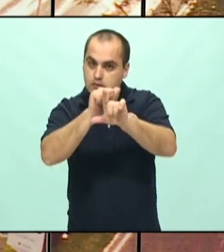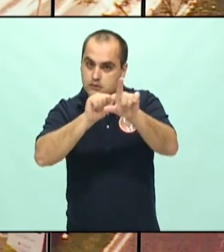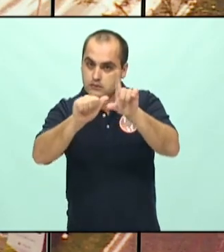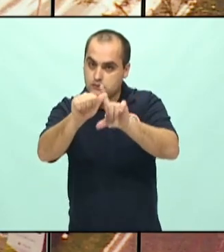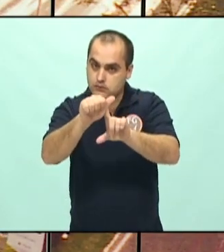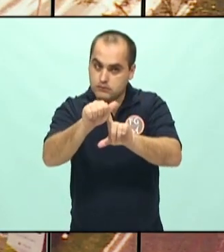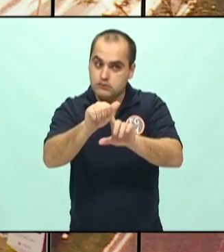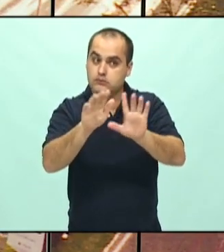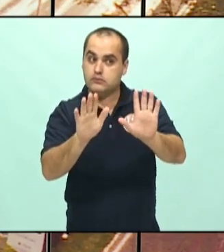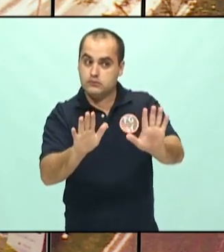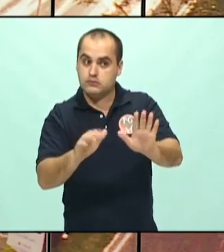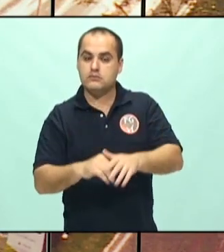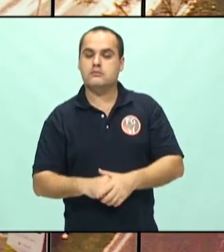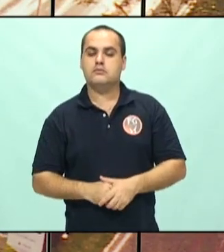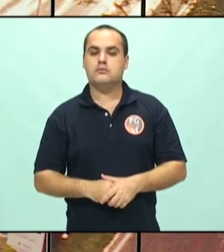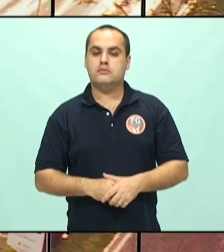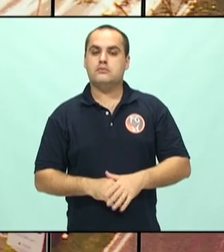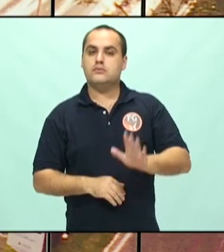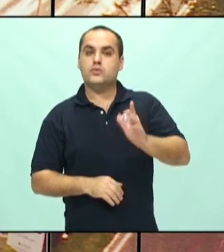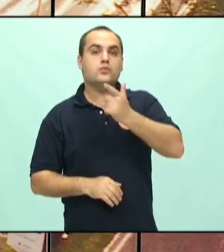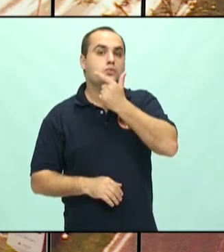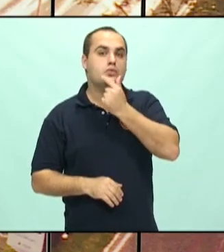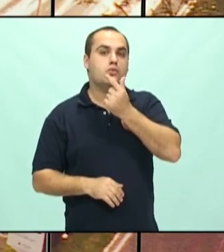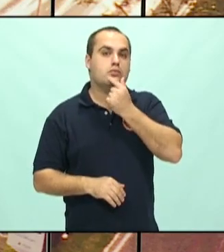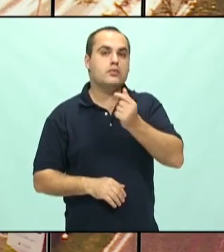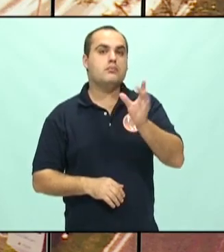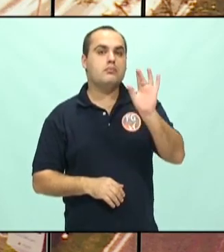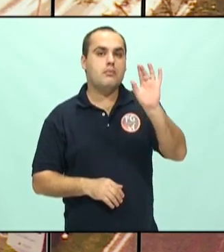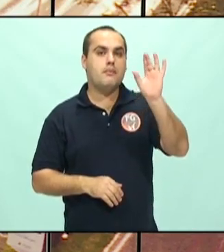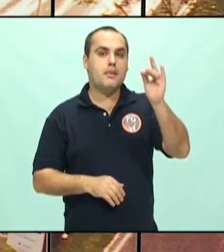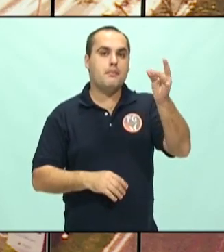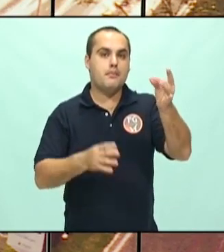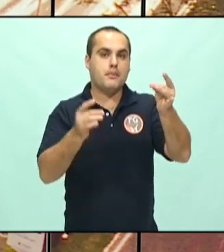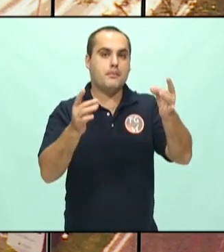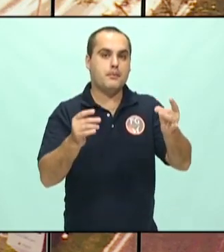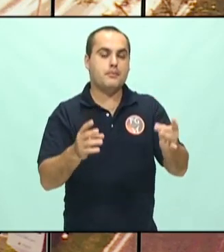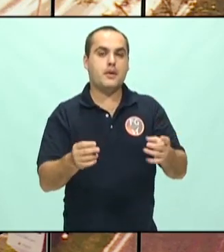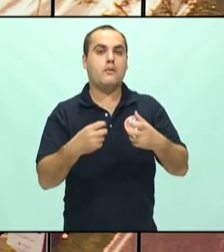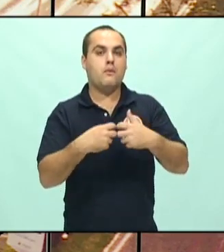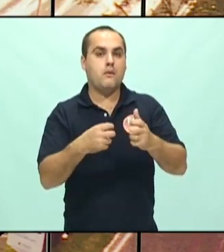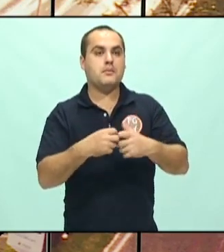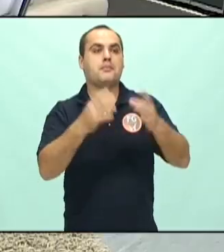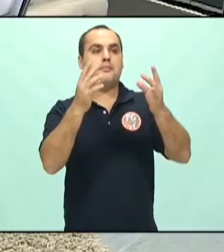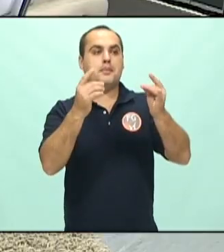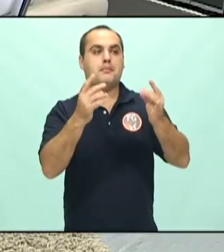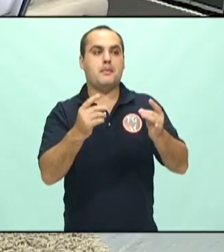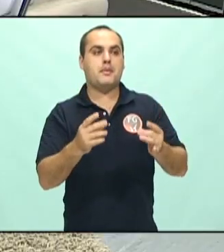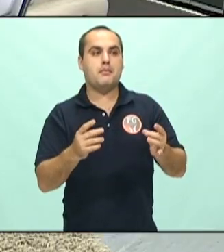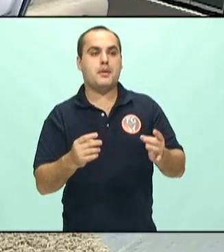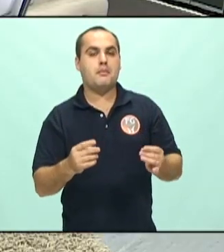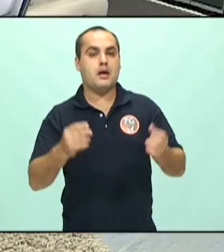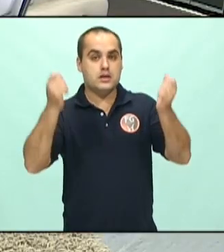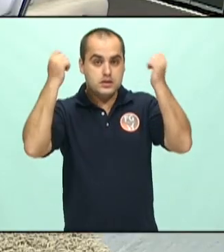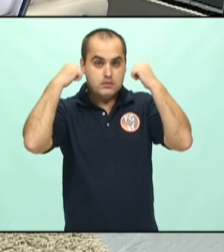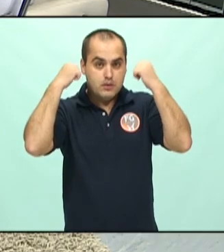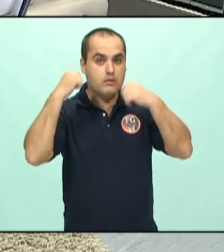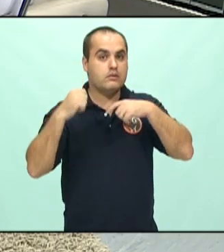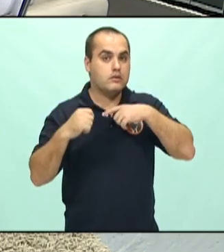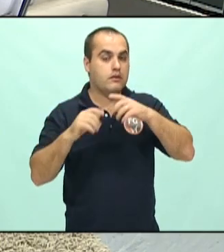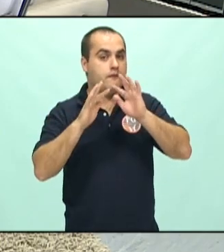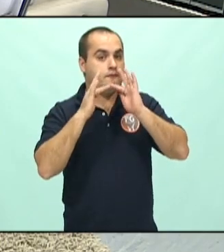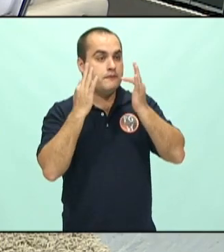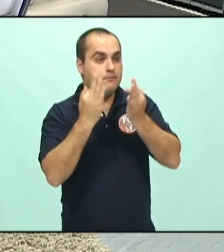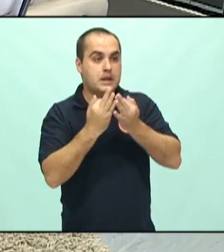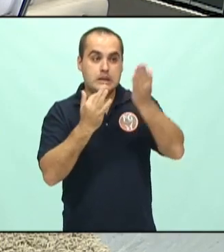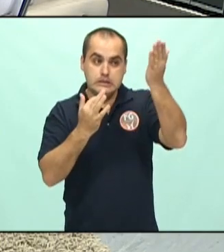chapecó olha está indo se o fulano de tal assim-assim pelo ônibus tal ambiental porque ele tem família e